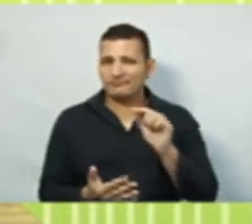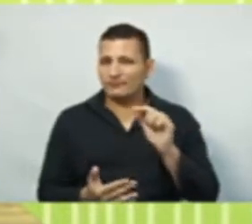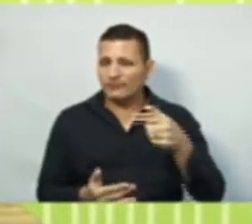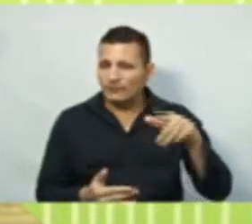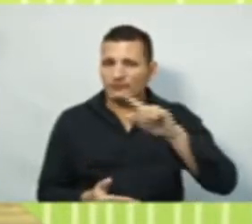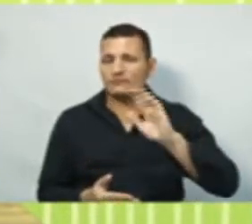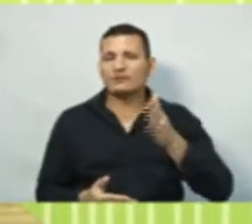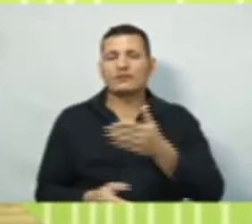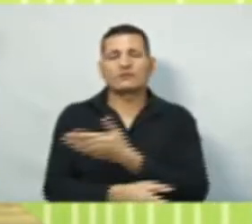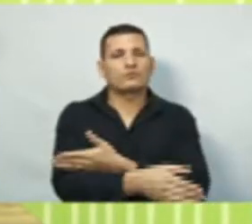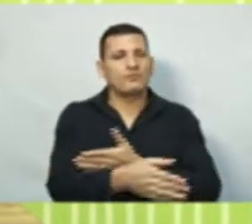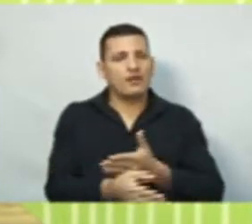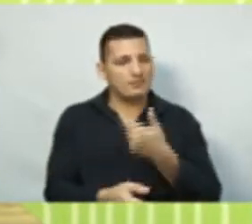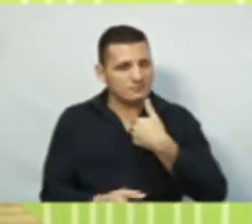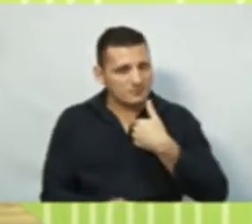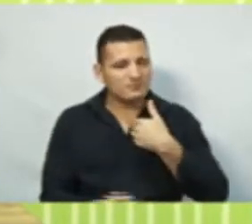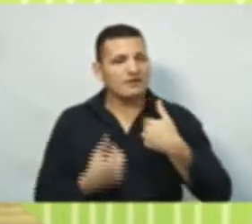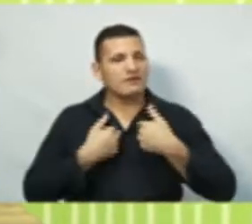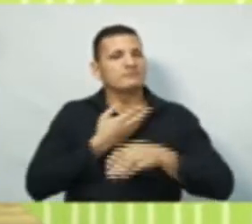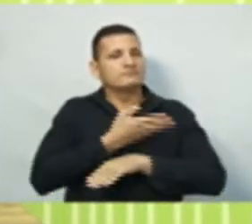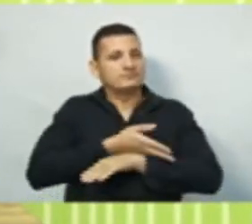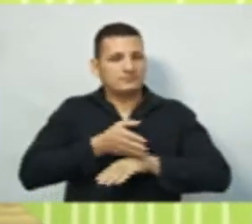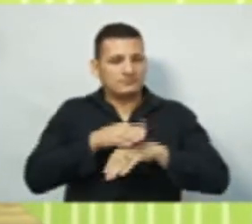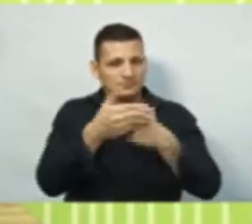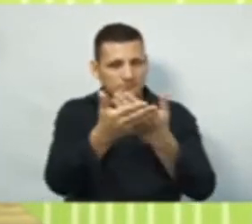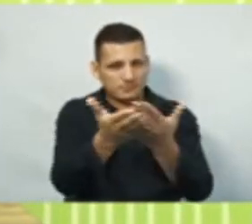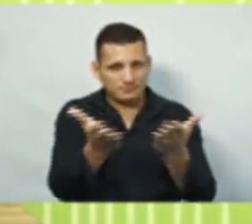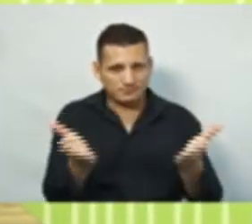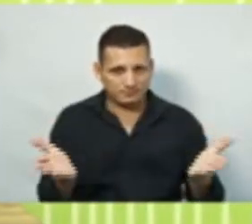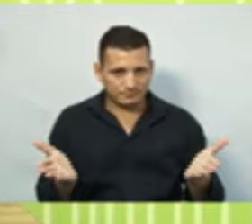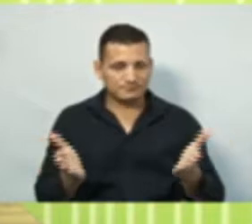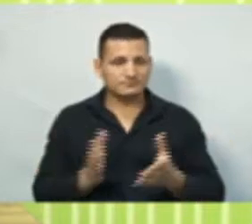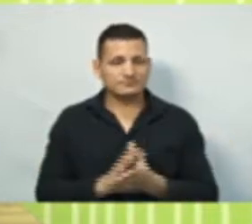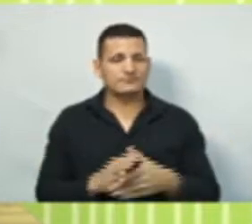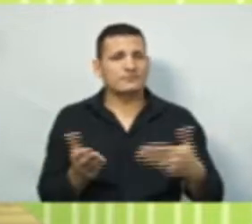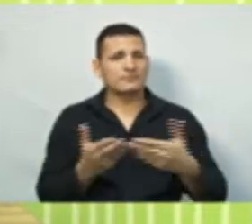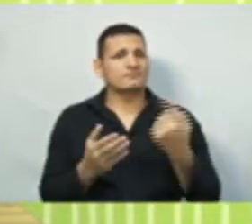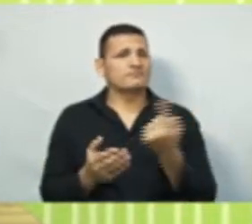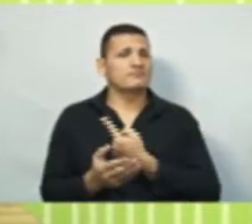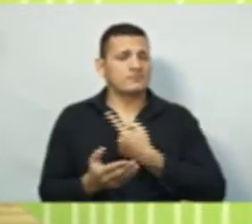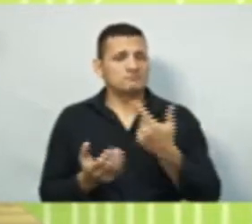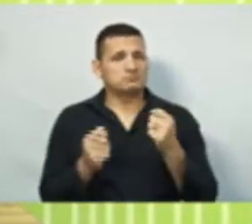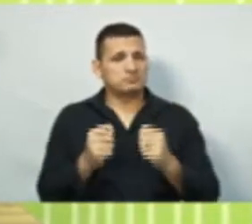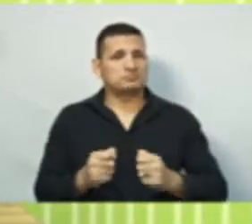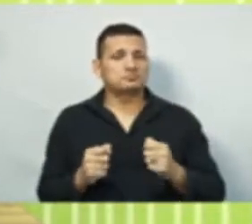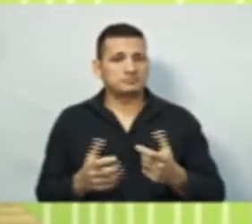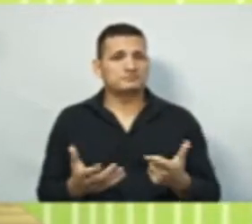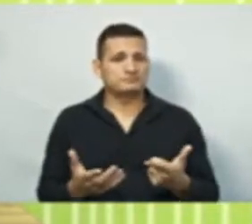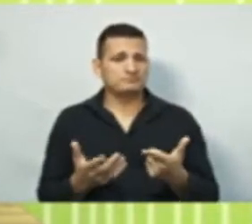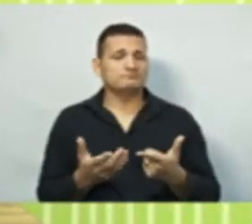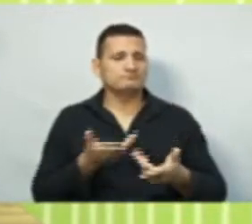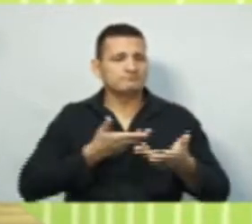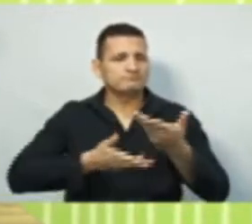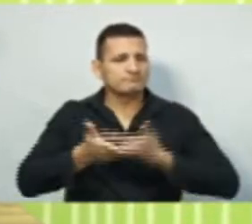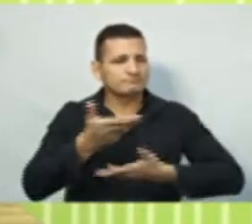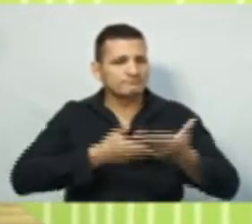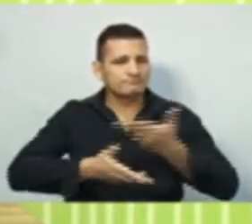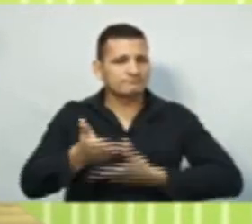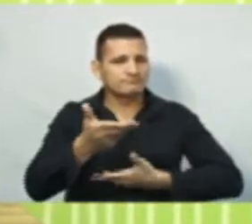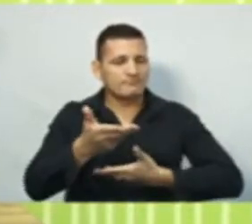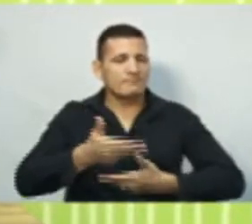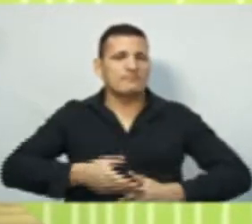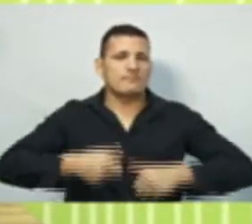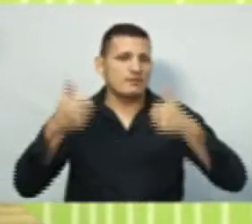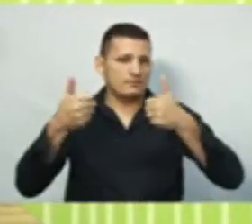acostumados comigo, eu já estou acostumada com vocês, e nós vamos poder estar interagindo um pouco melhor.